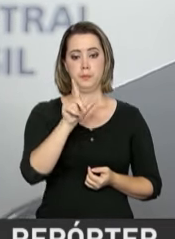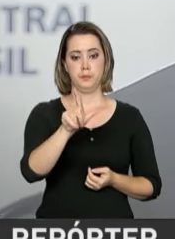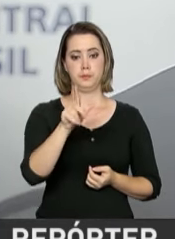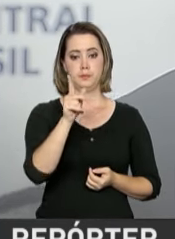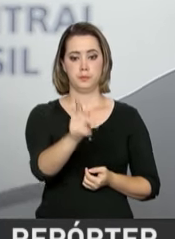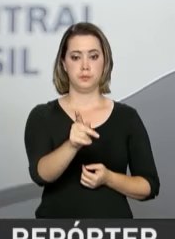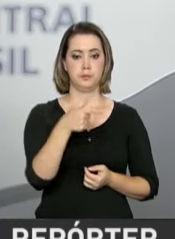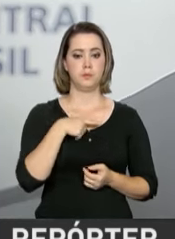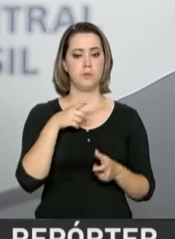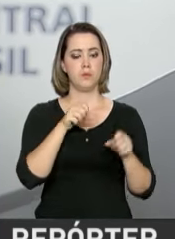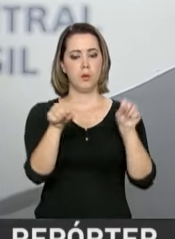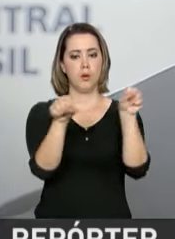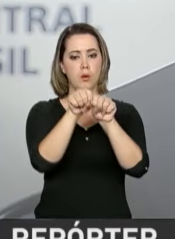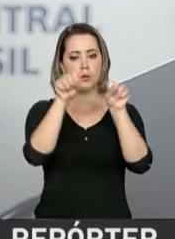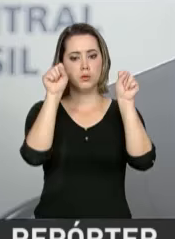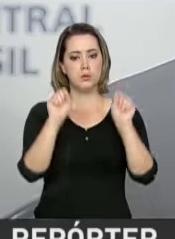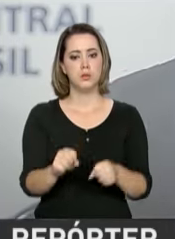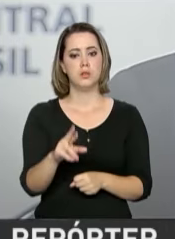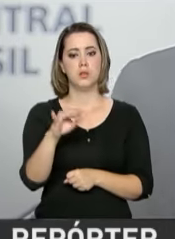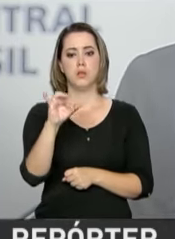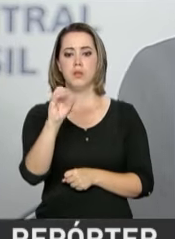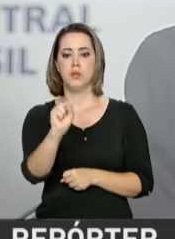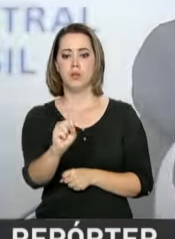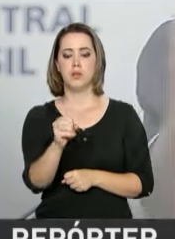relacionada com o risco